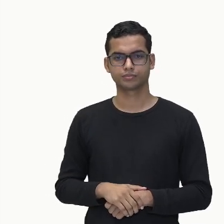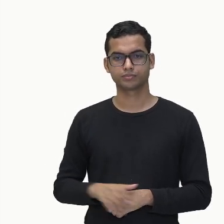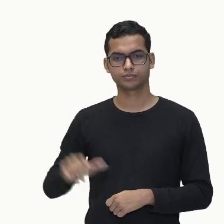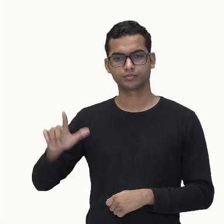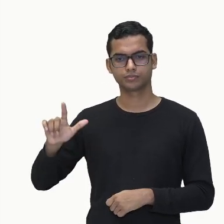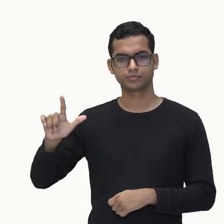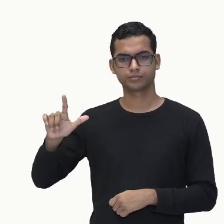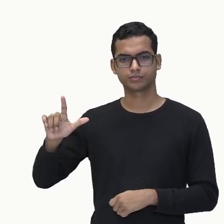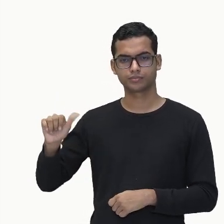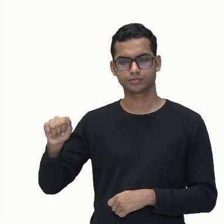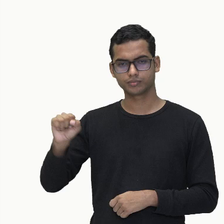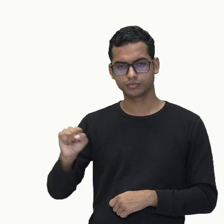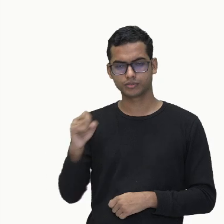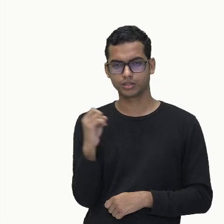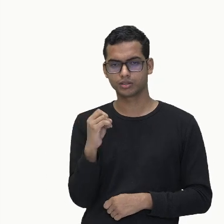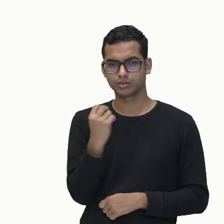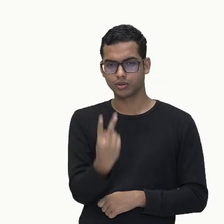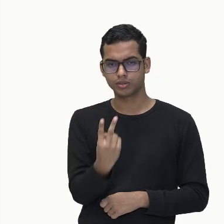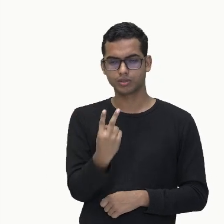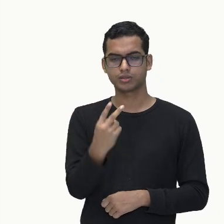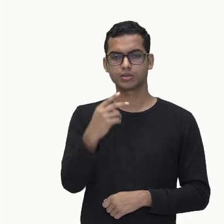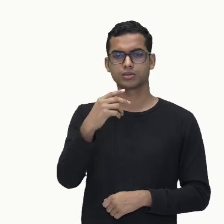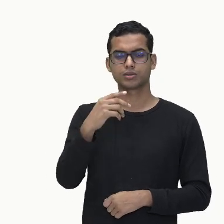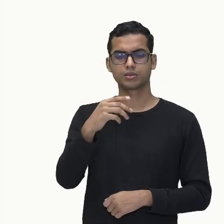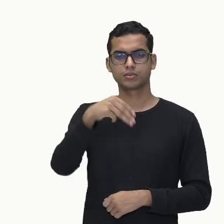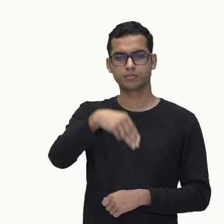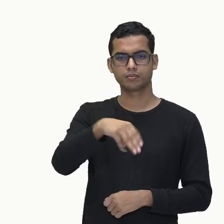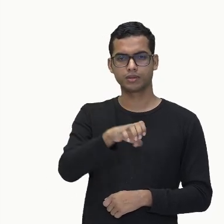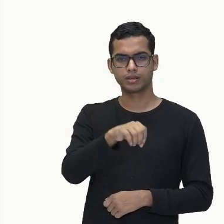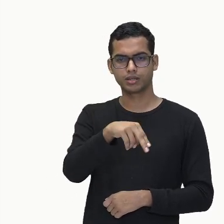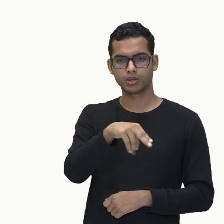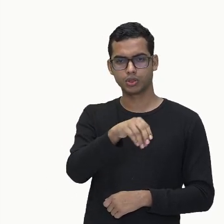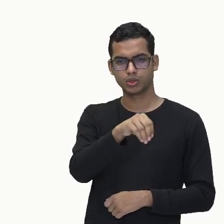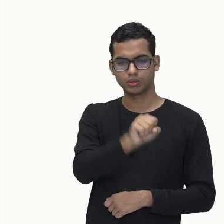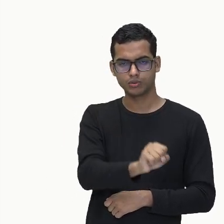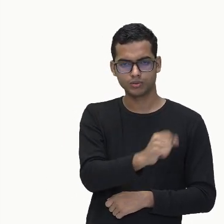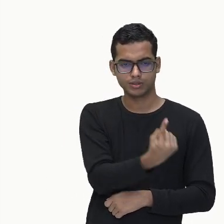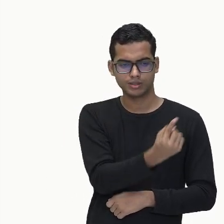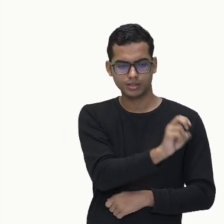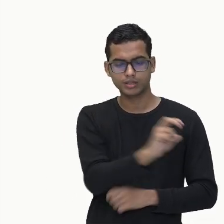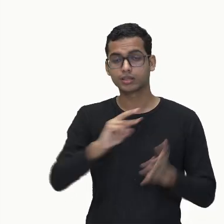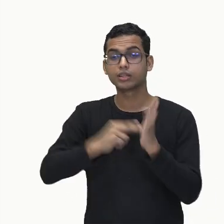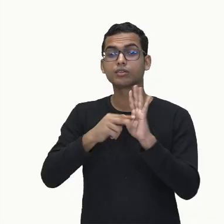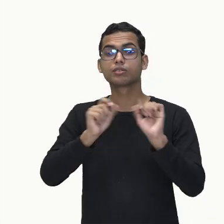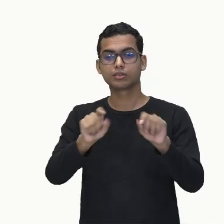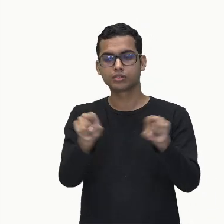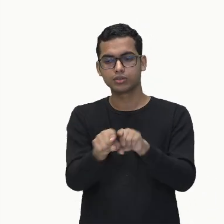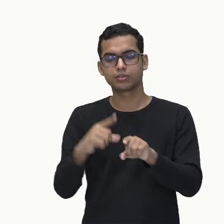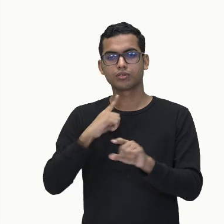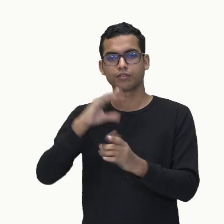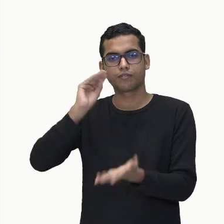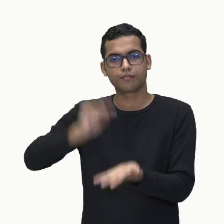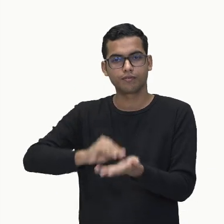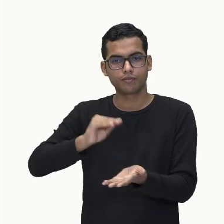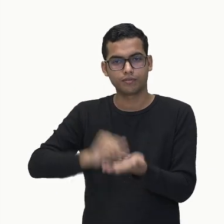2s fal 15 minut à 2 hor da tarde então